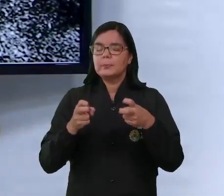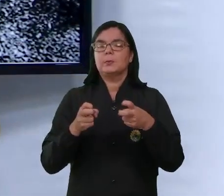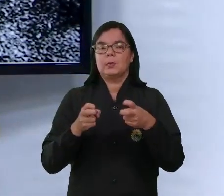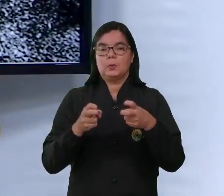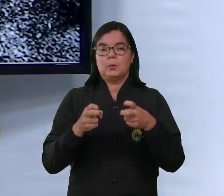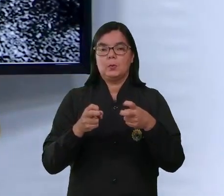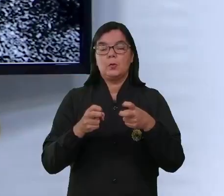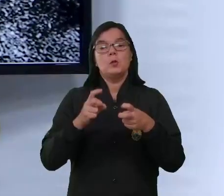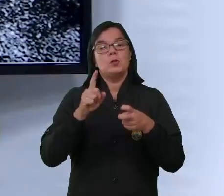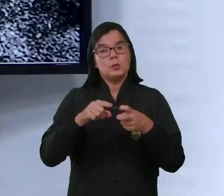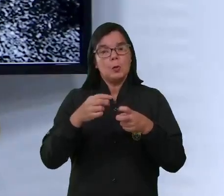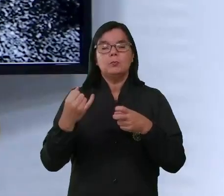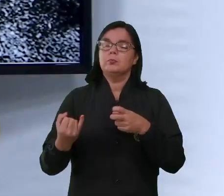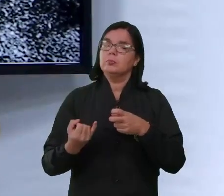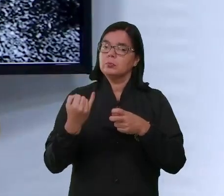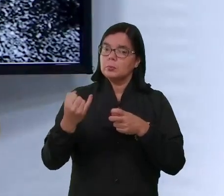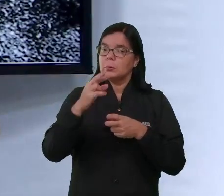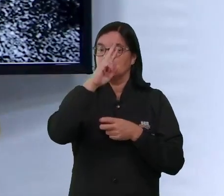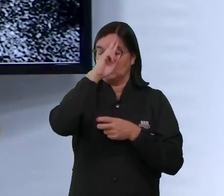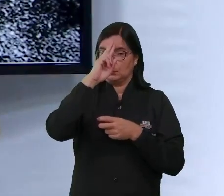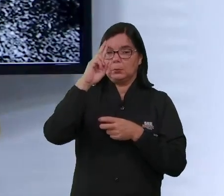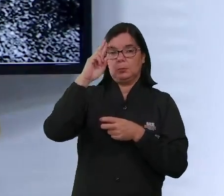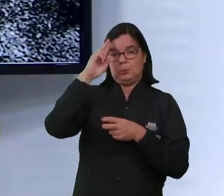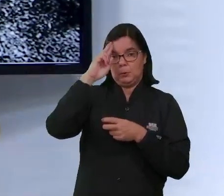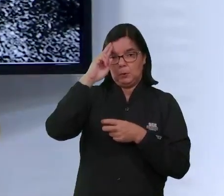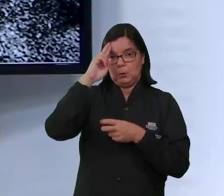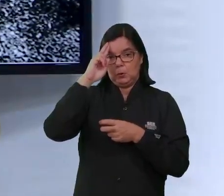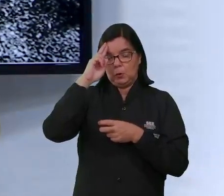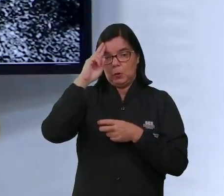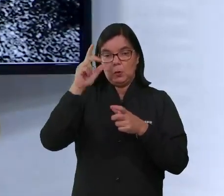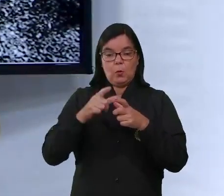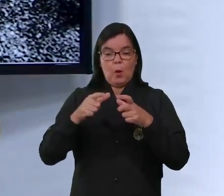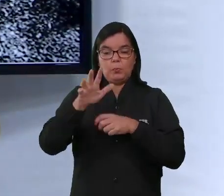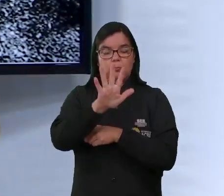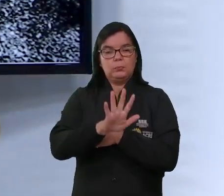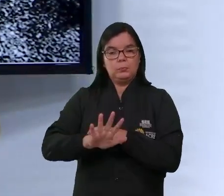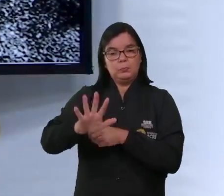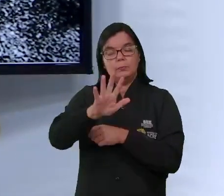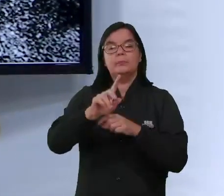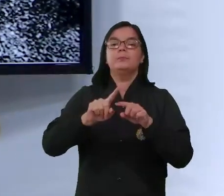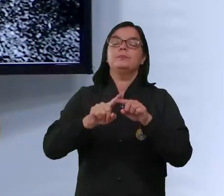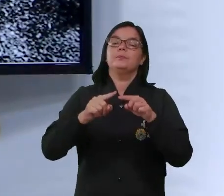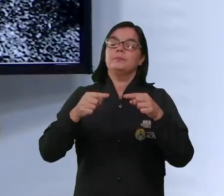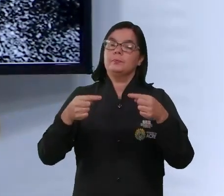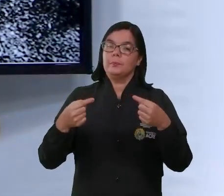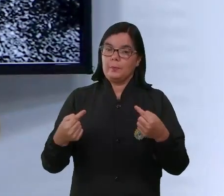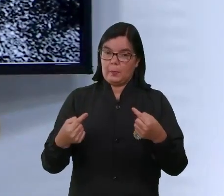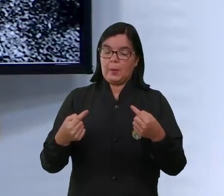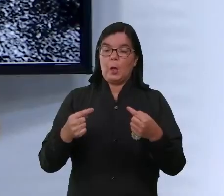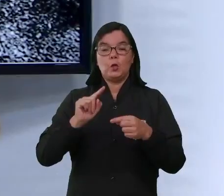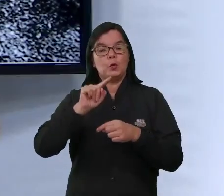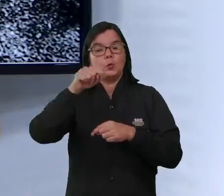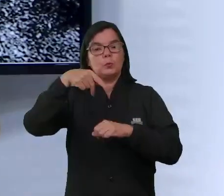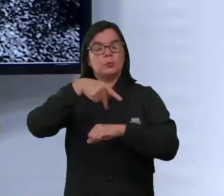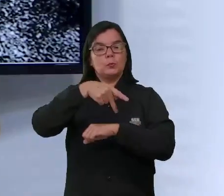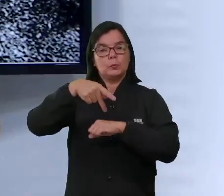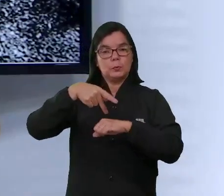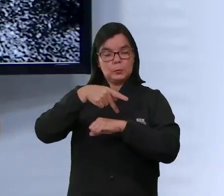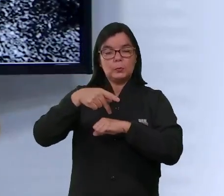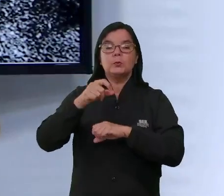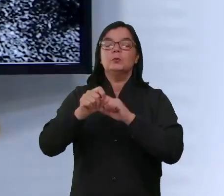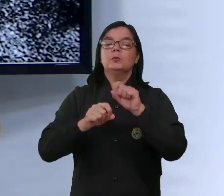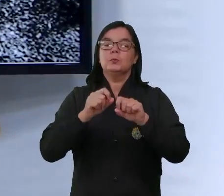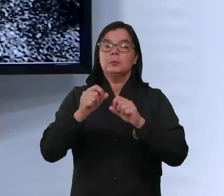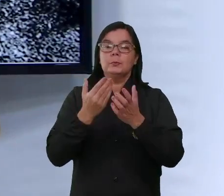que marcos históricos, não em âmbito nacional, mas em âmbito internacional,